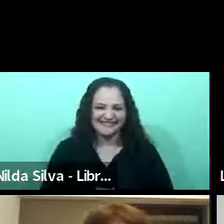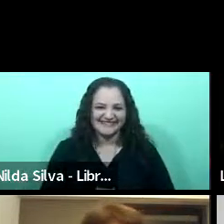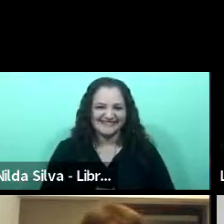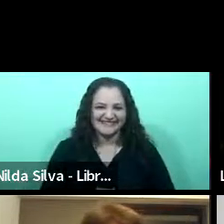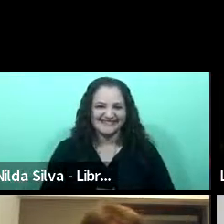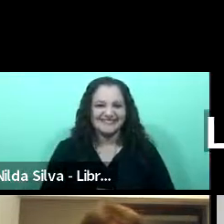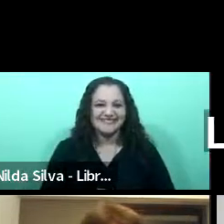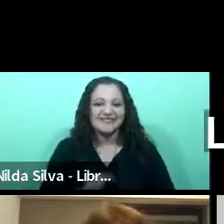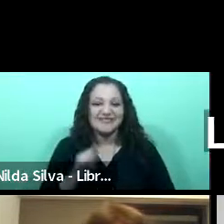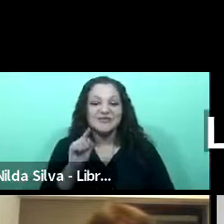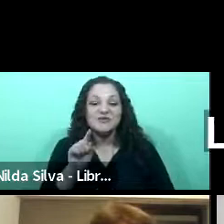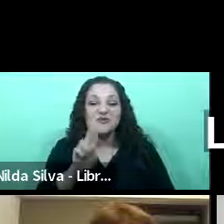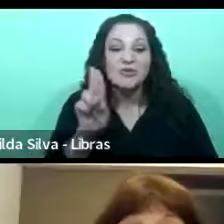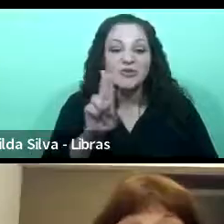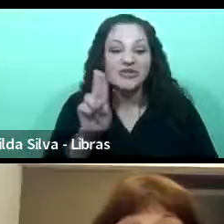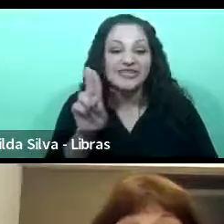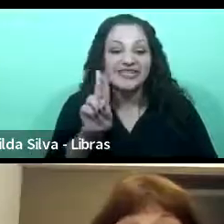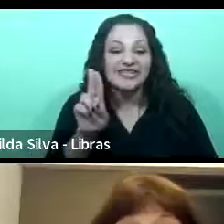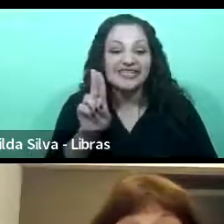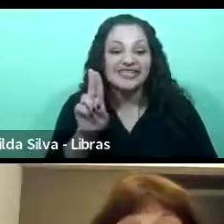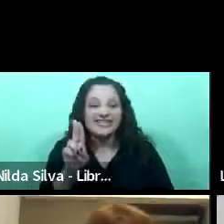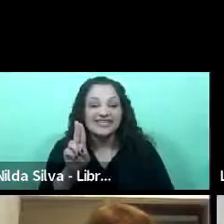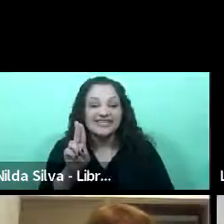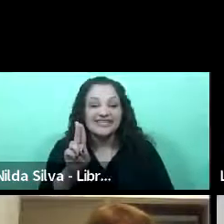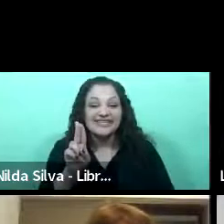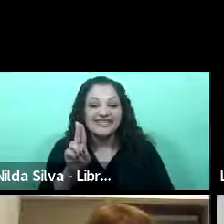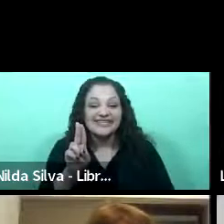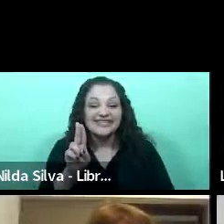Bom, qual que é o seu nome?